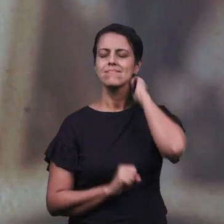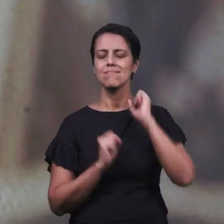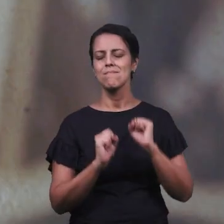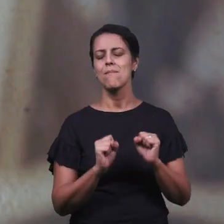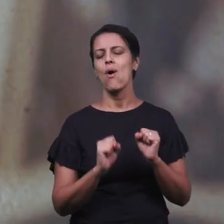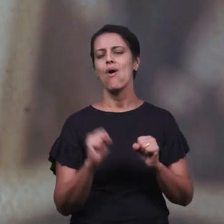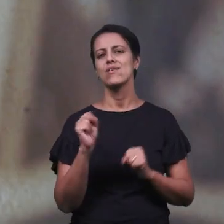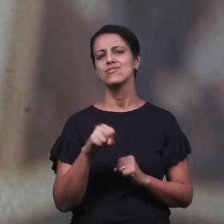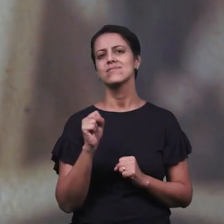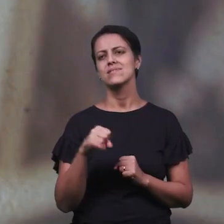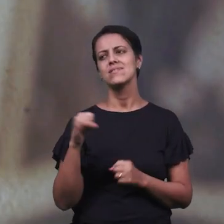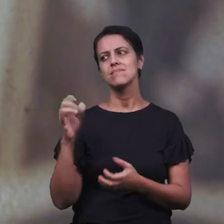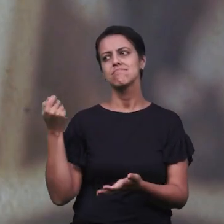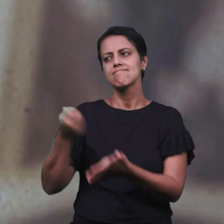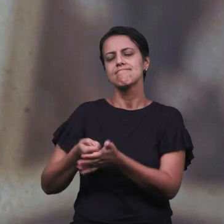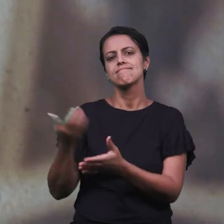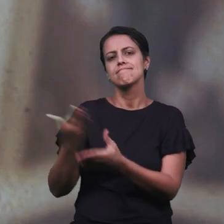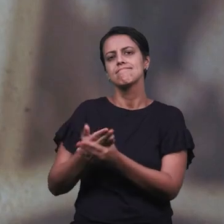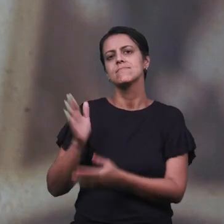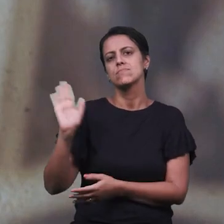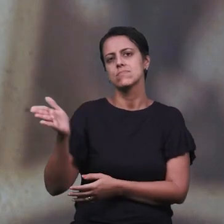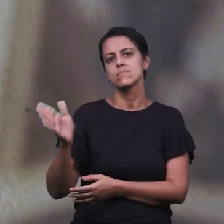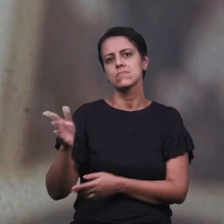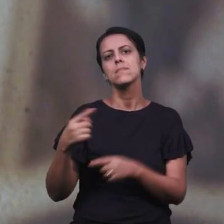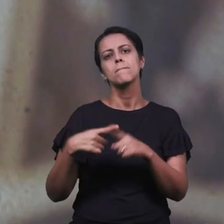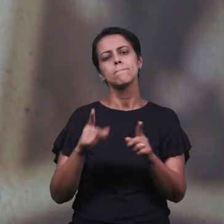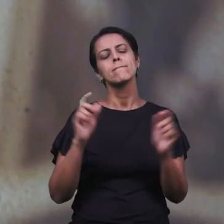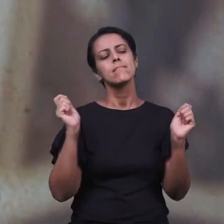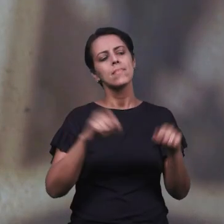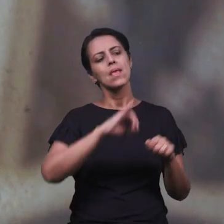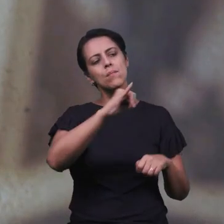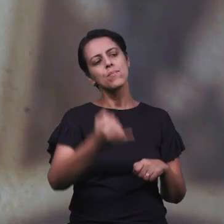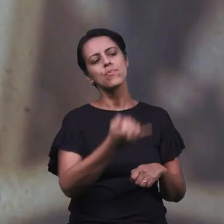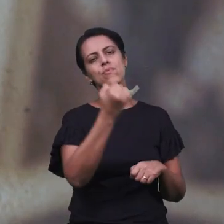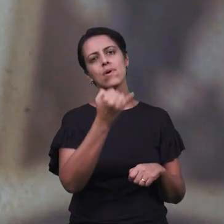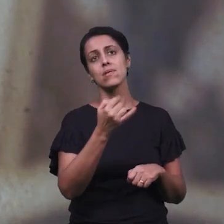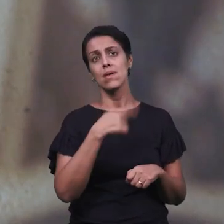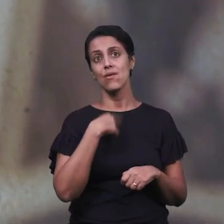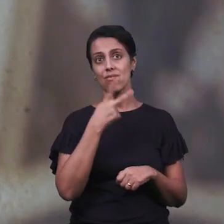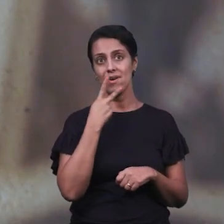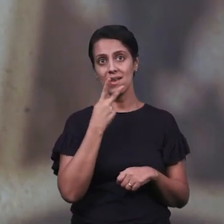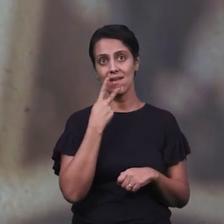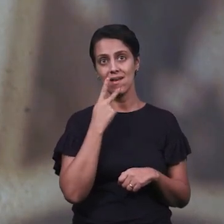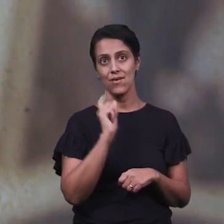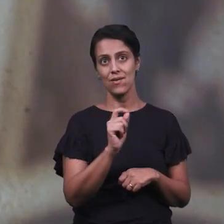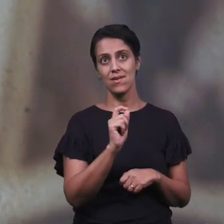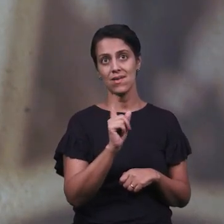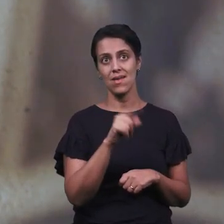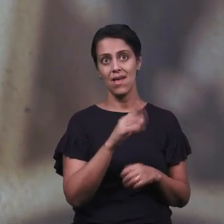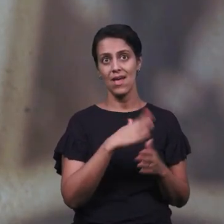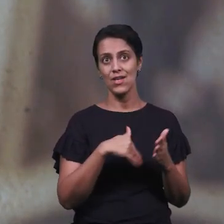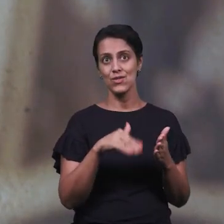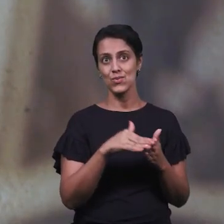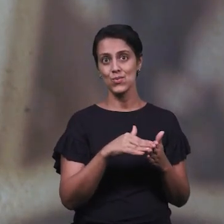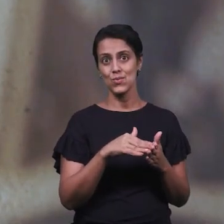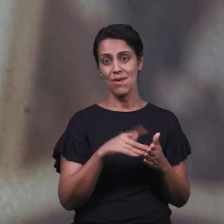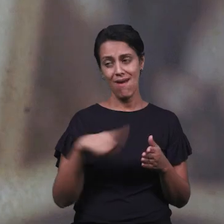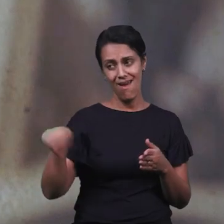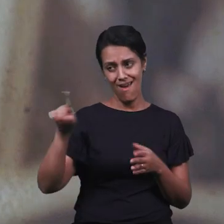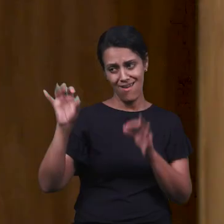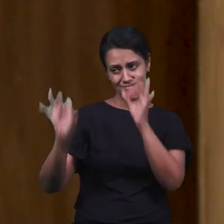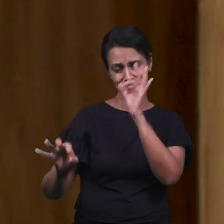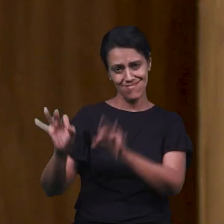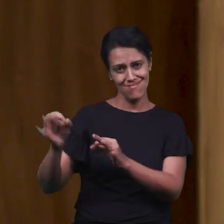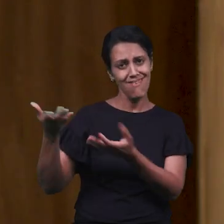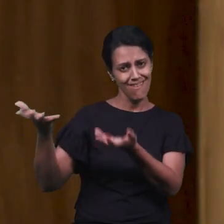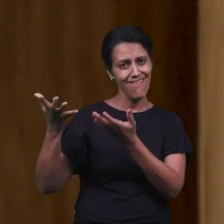Pode fazer mesmo com o processo já em curso. E eu vou arriscar dizer aqui que é tudo que o judiciário quer, né? Aí basta o